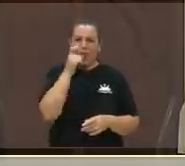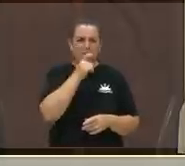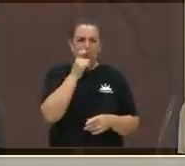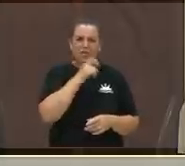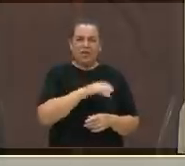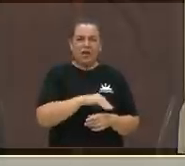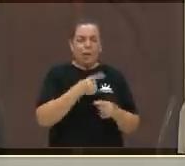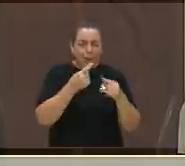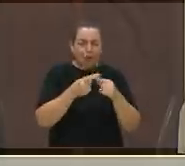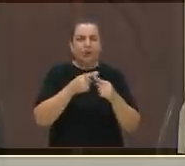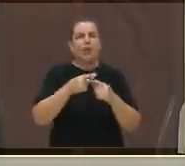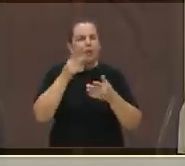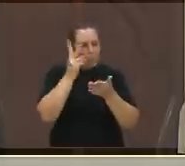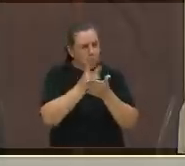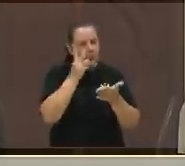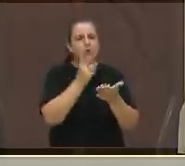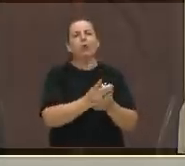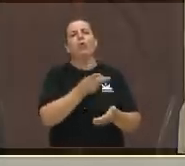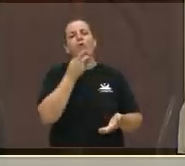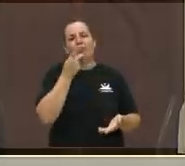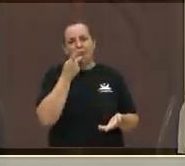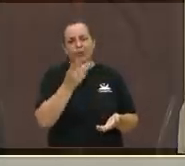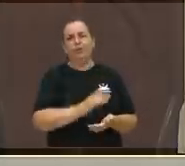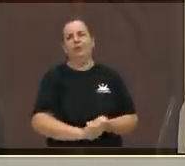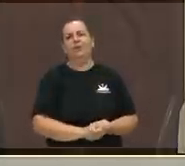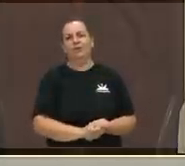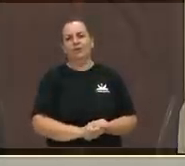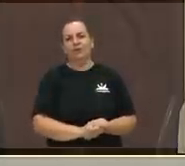falaram mas eu passei para frente